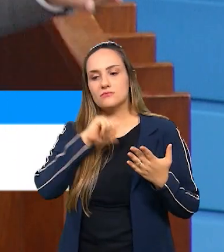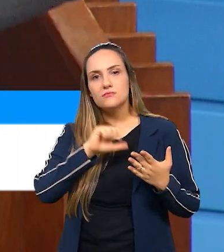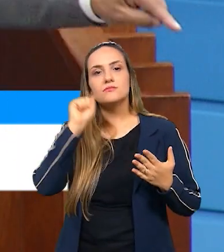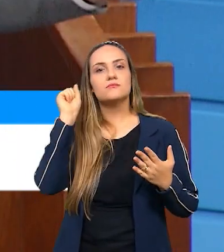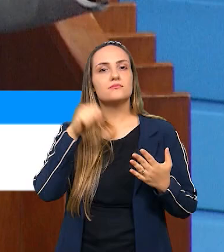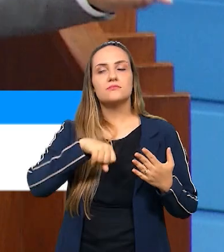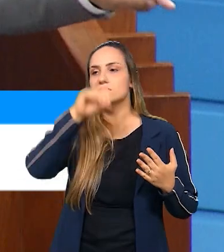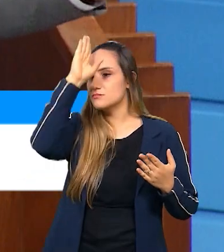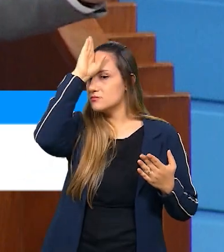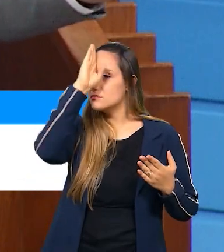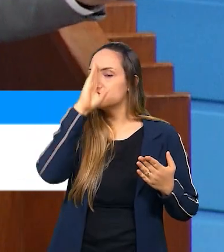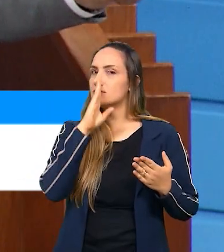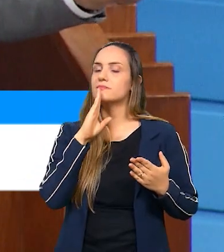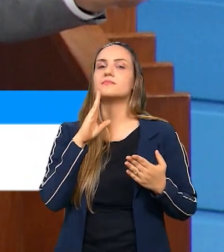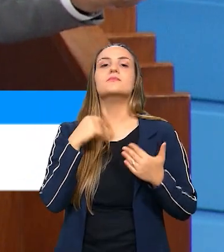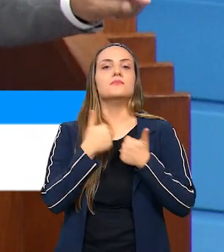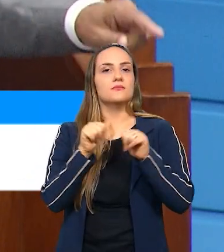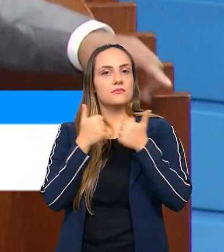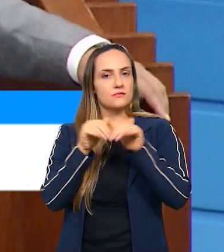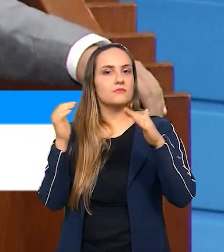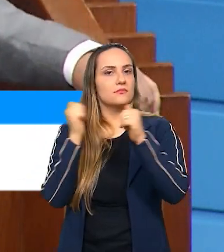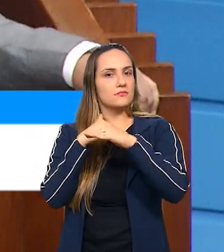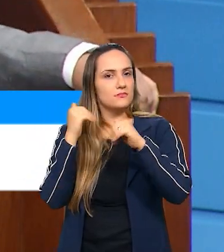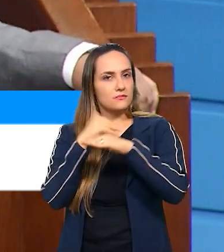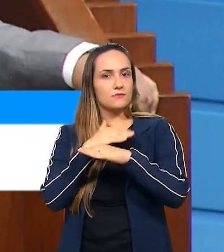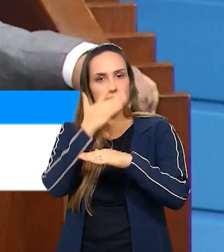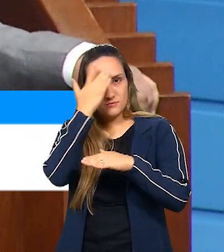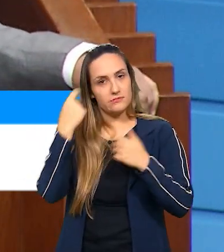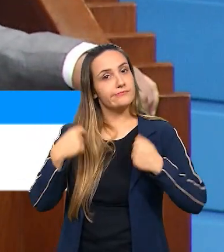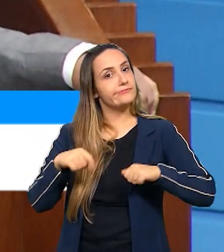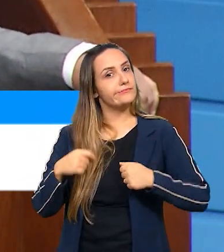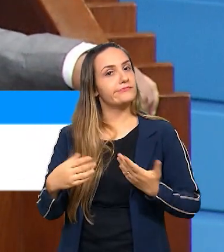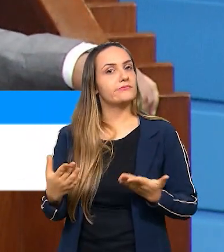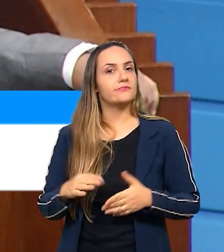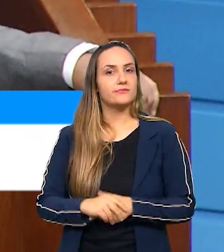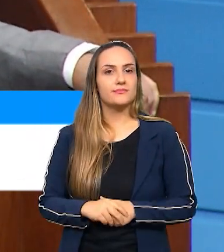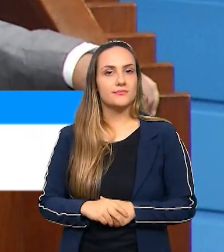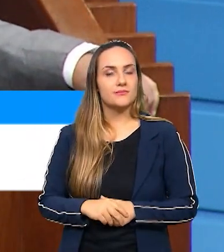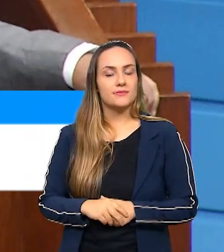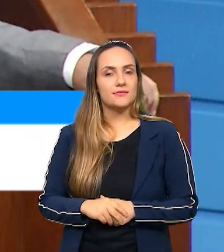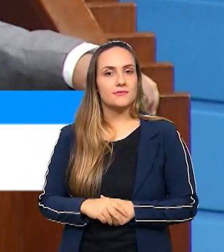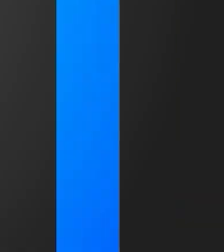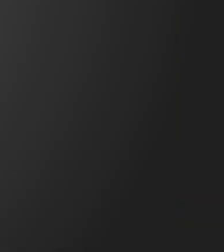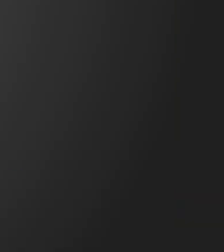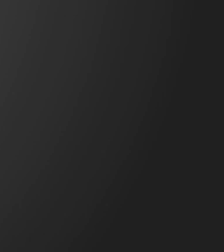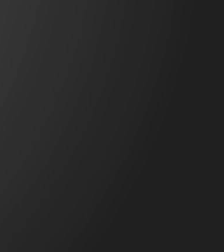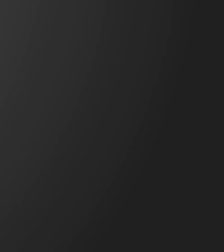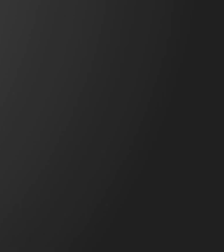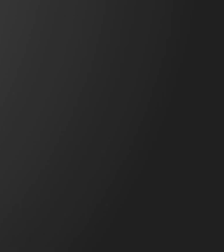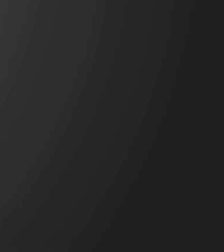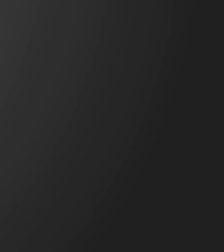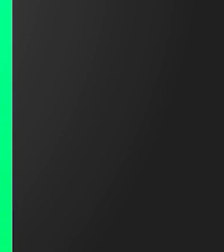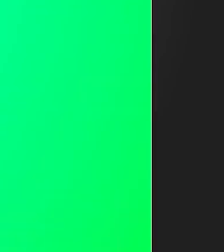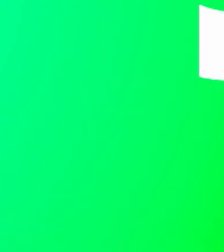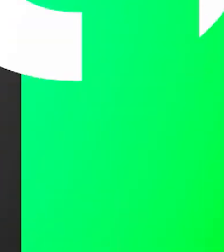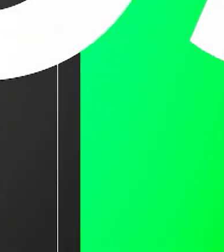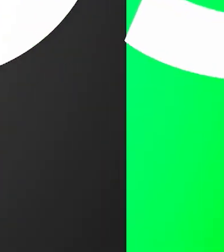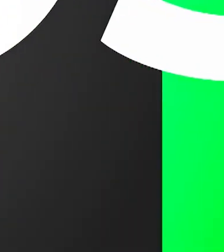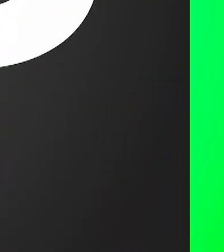isso, levar a gratuidade do transporte coletivo para quem precisa?